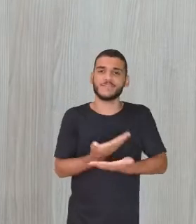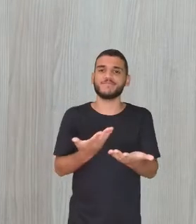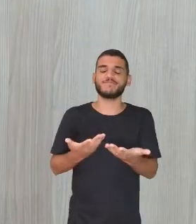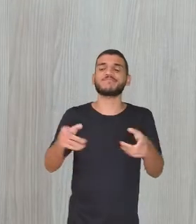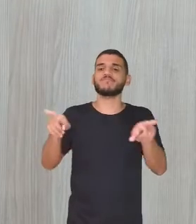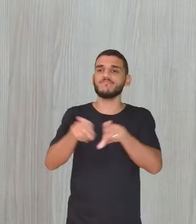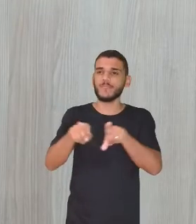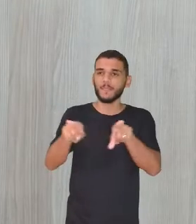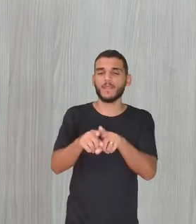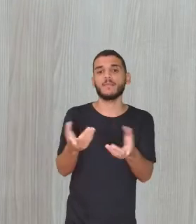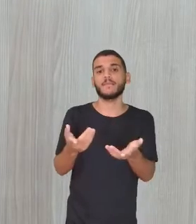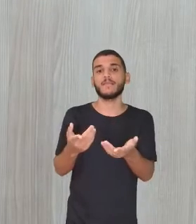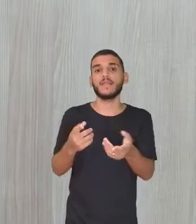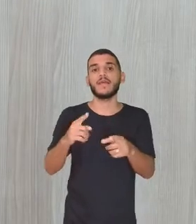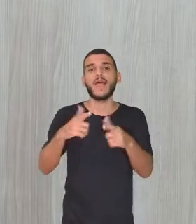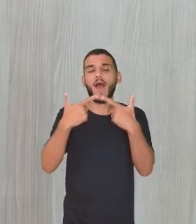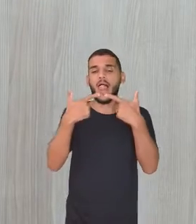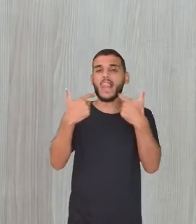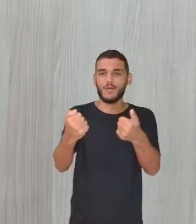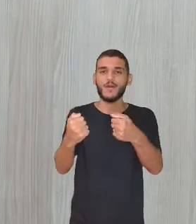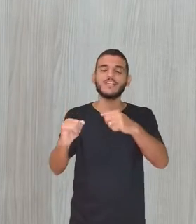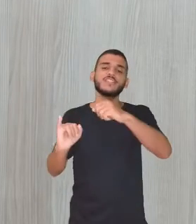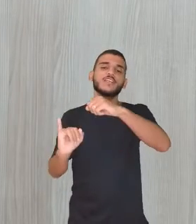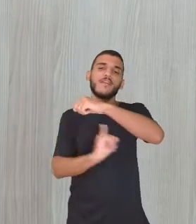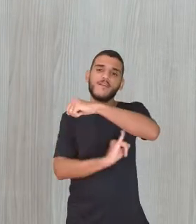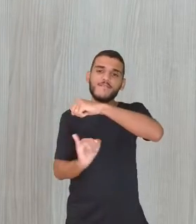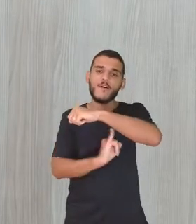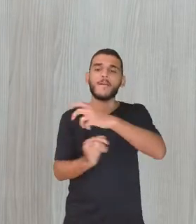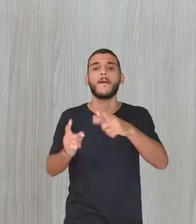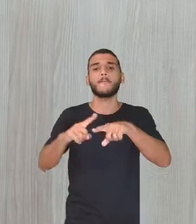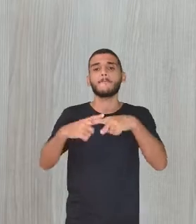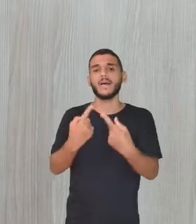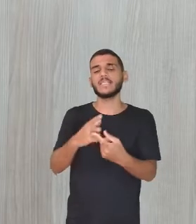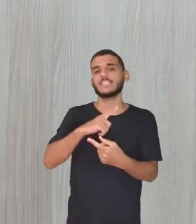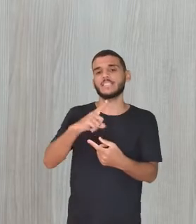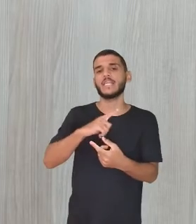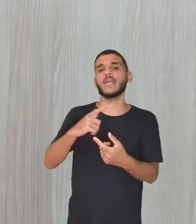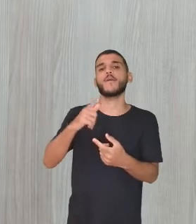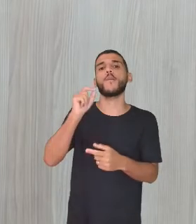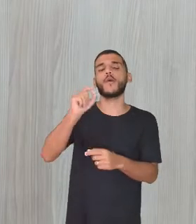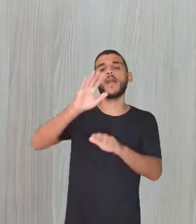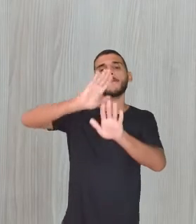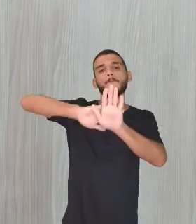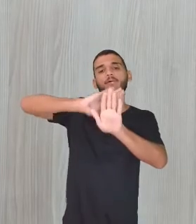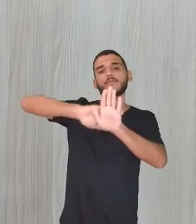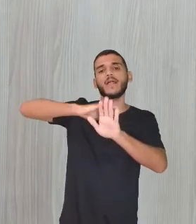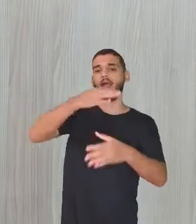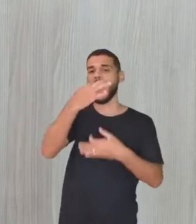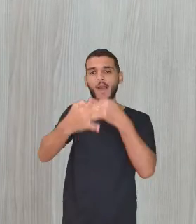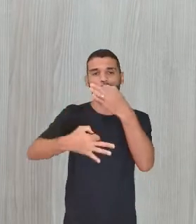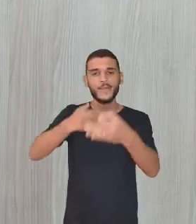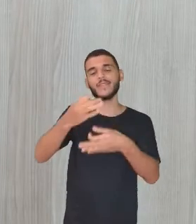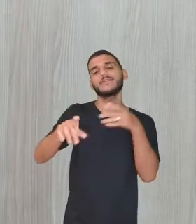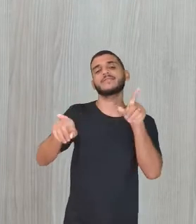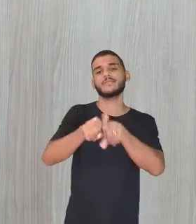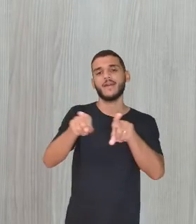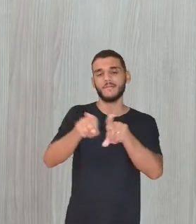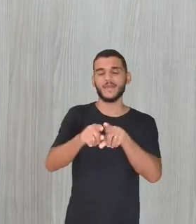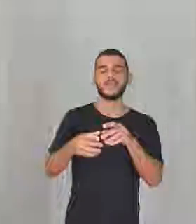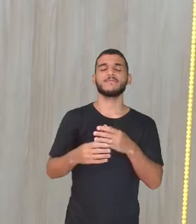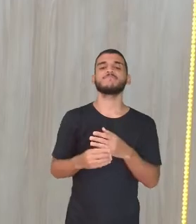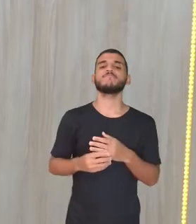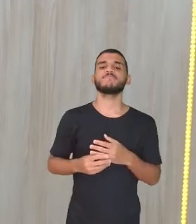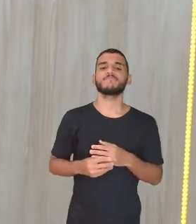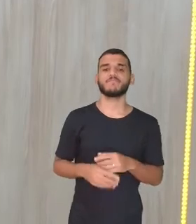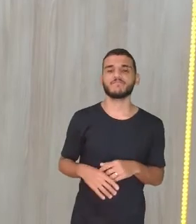que não seja uma linguagem verbal, é uma linguagem, tem também esse fundo argumentativo, não é isso, professora Carla?